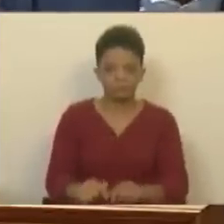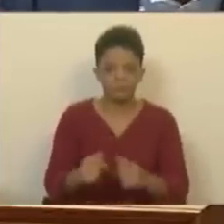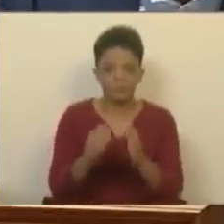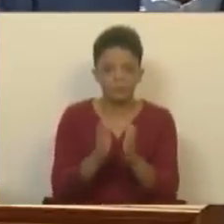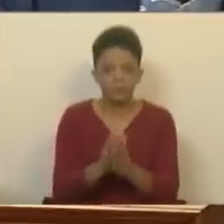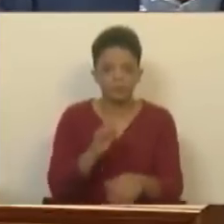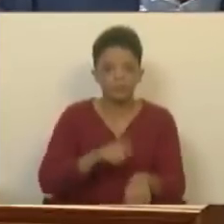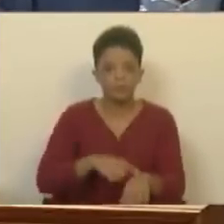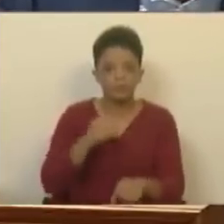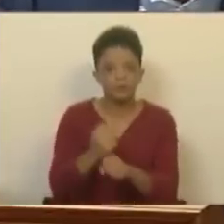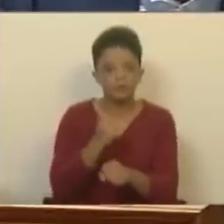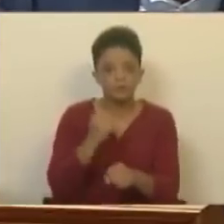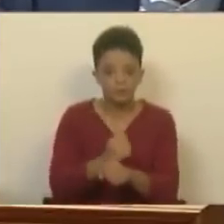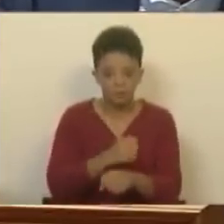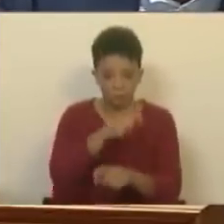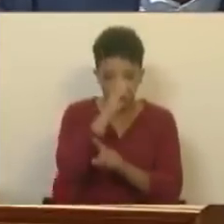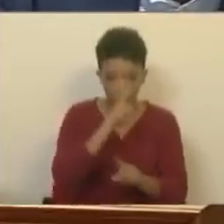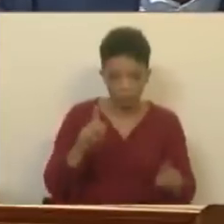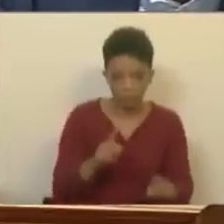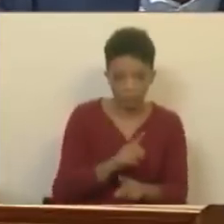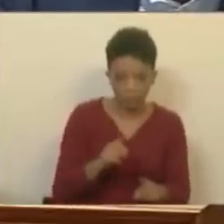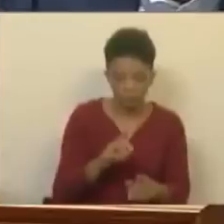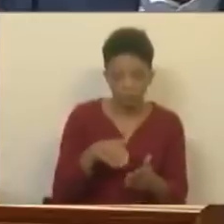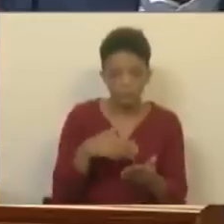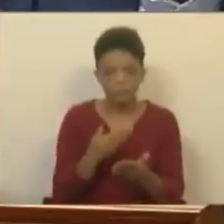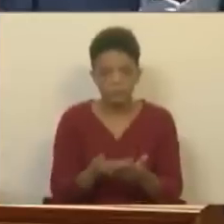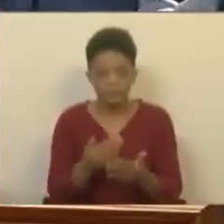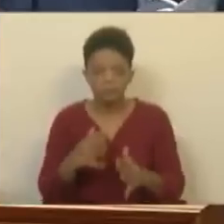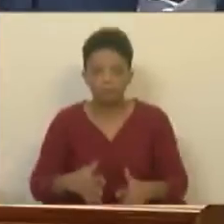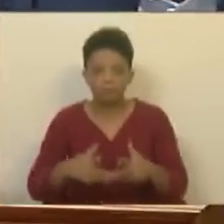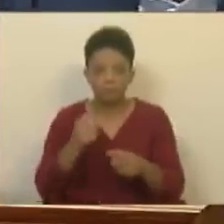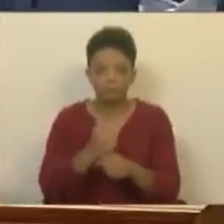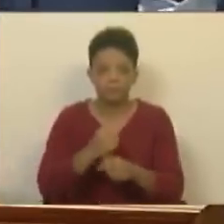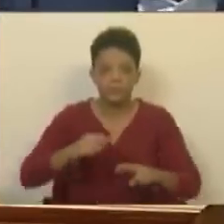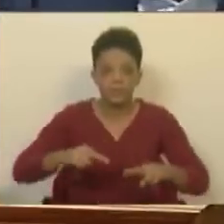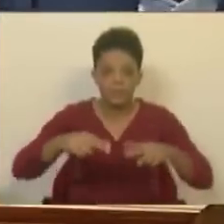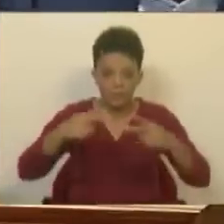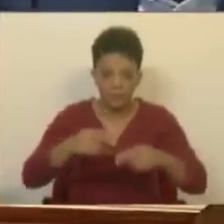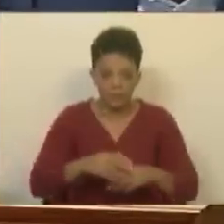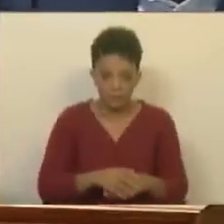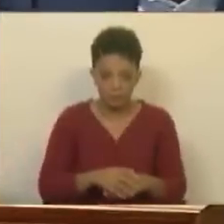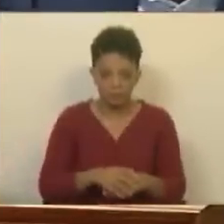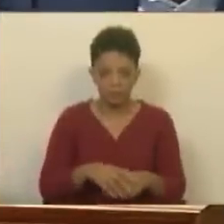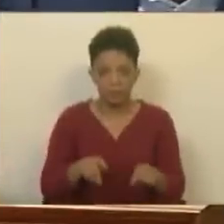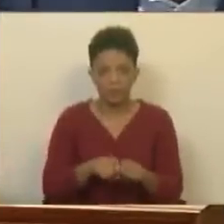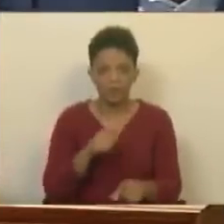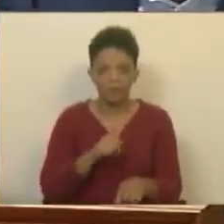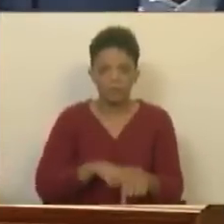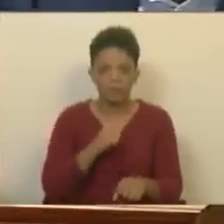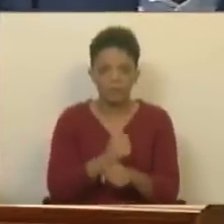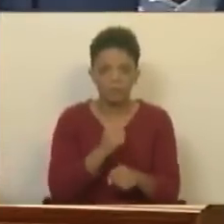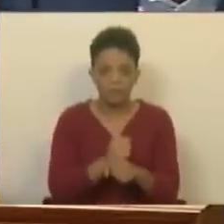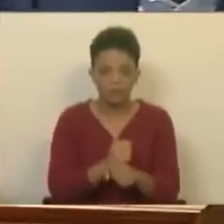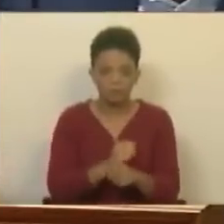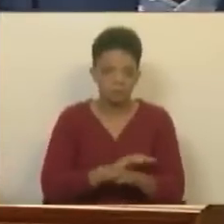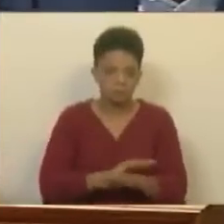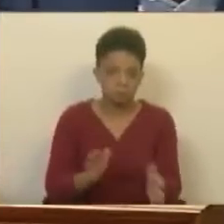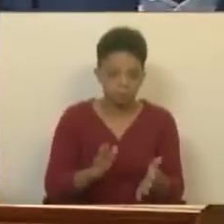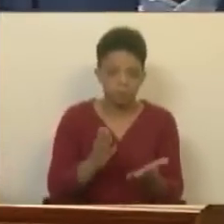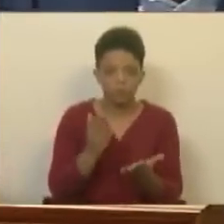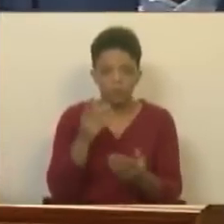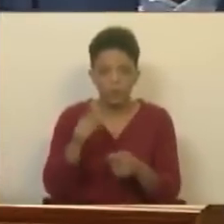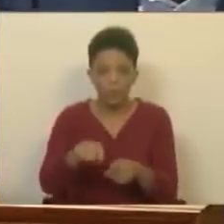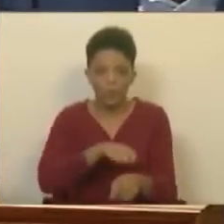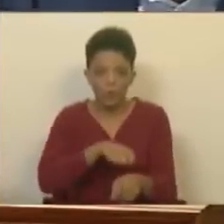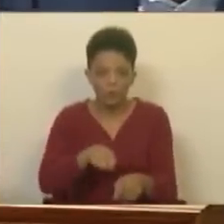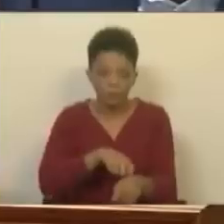todo o tempo de serviço prestado Pelos professores para efeitos de progressão da sua carreira fazendo um apagão do tempo trabalhado mantém as